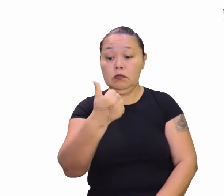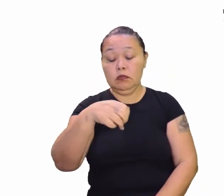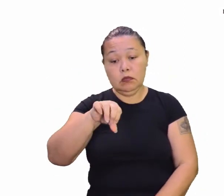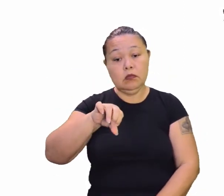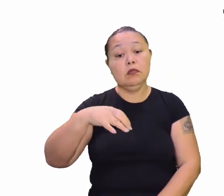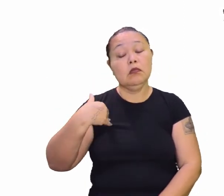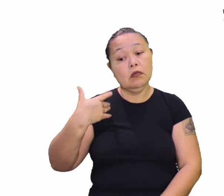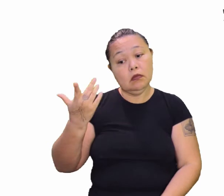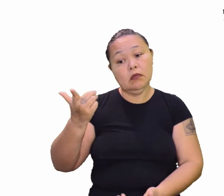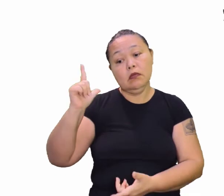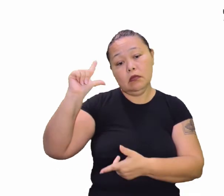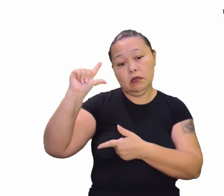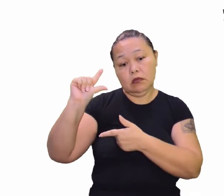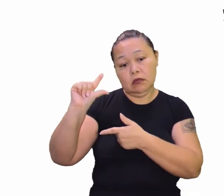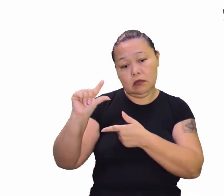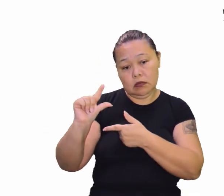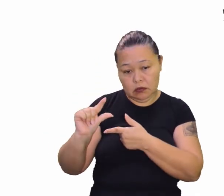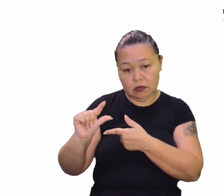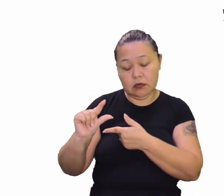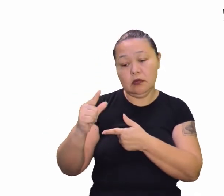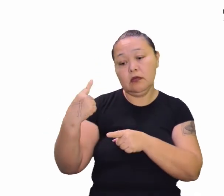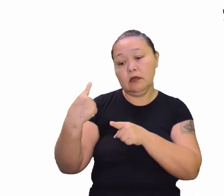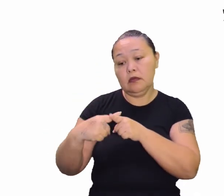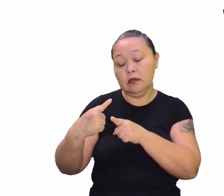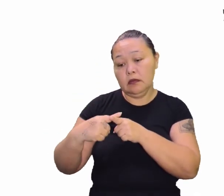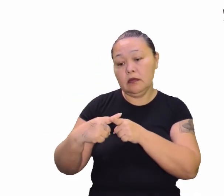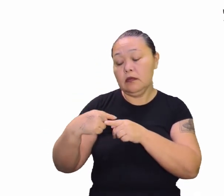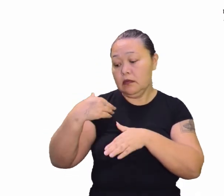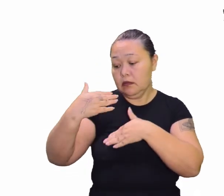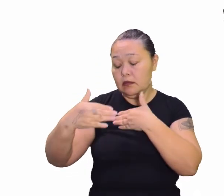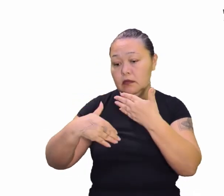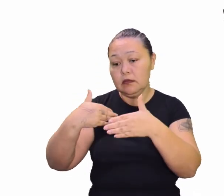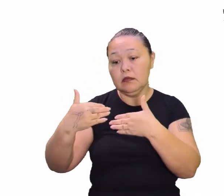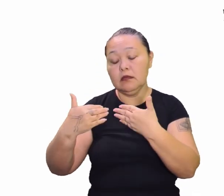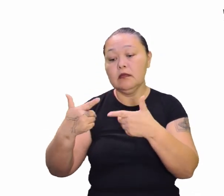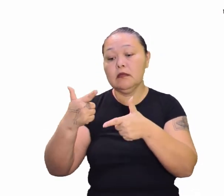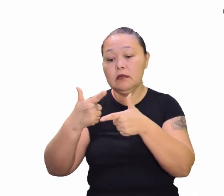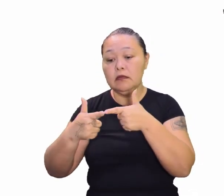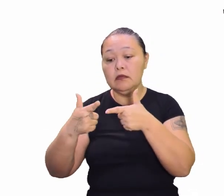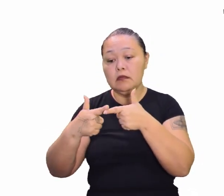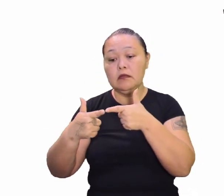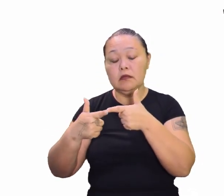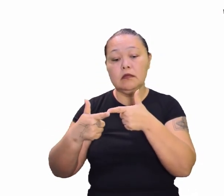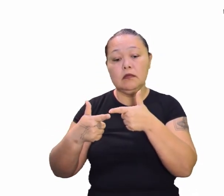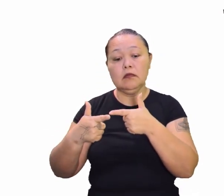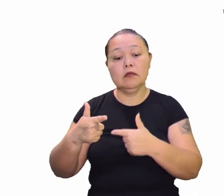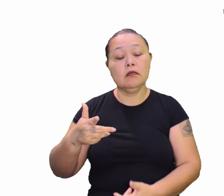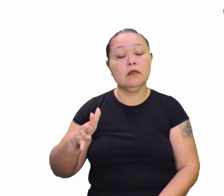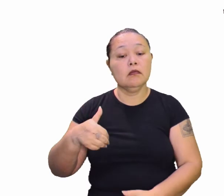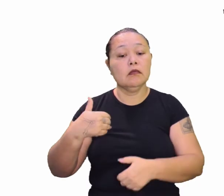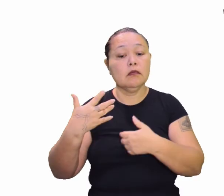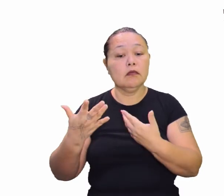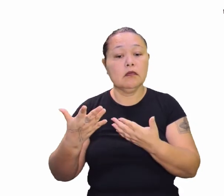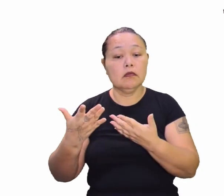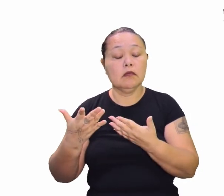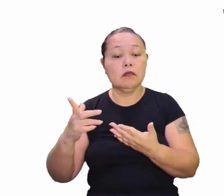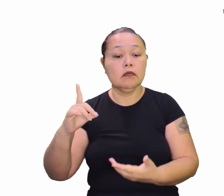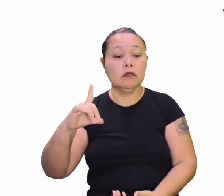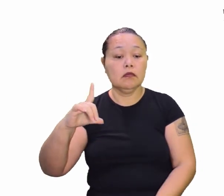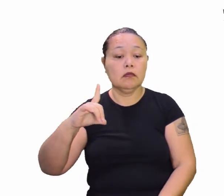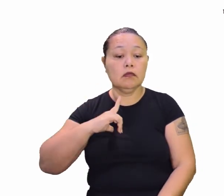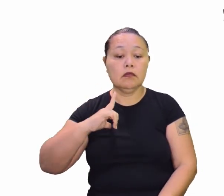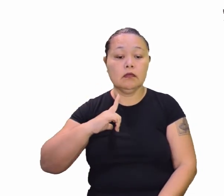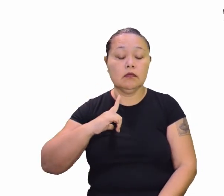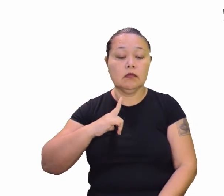Certamente a Argentina já deve ter caído um pouquinho mais, porque a Argentina está passando aí por uma crise, né? Então, nós temos